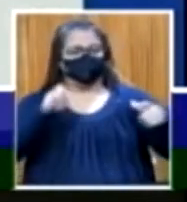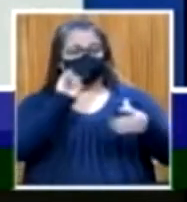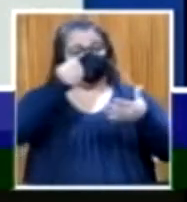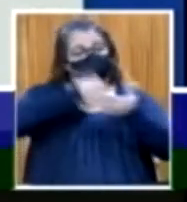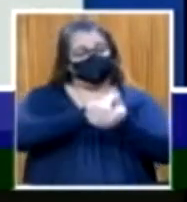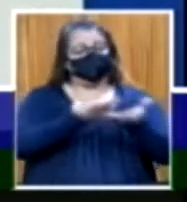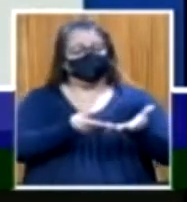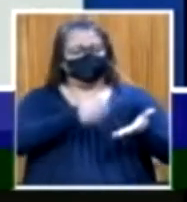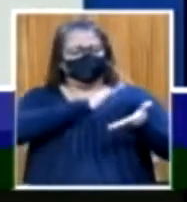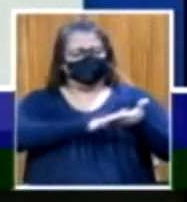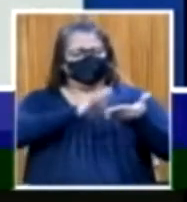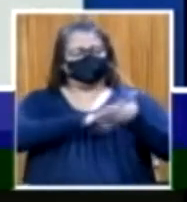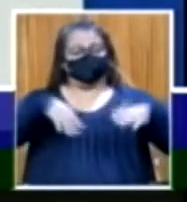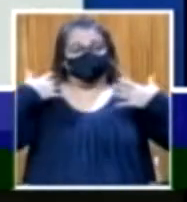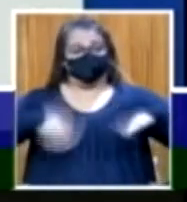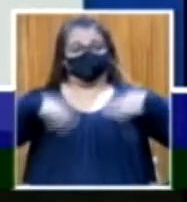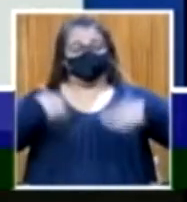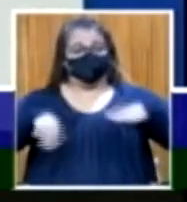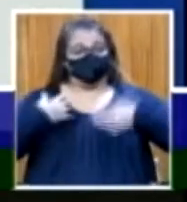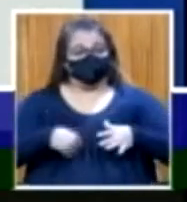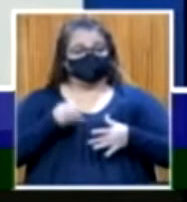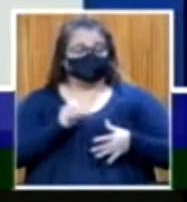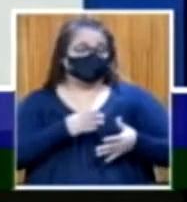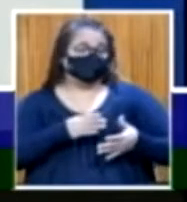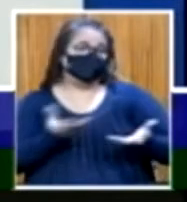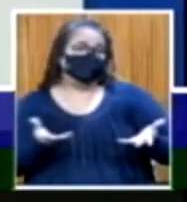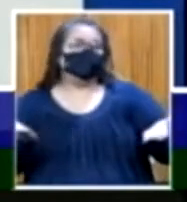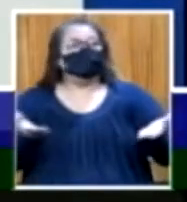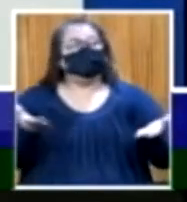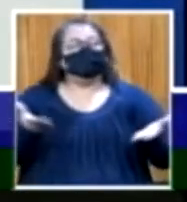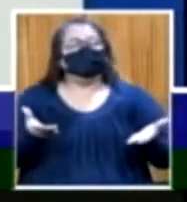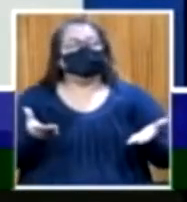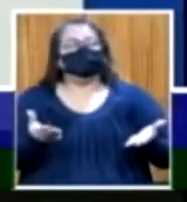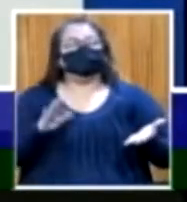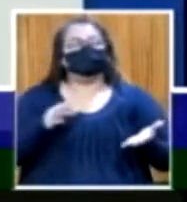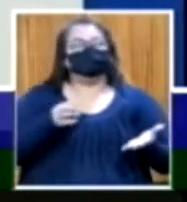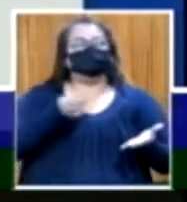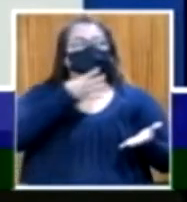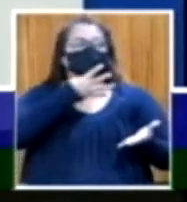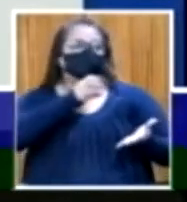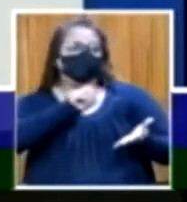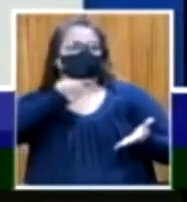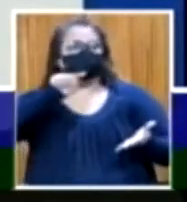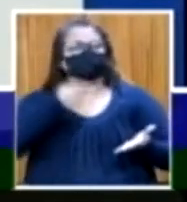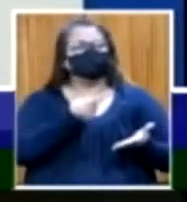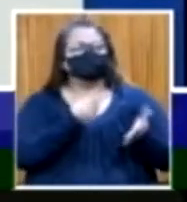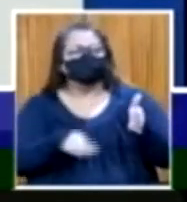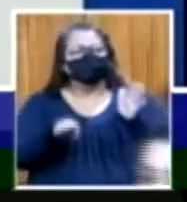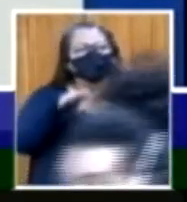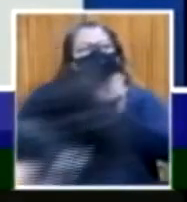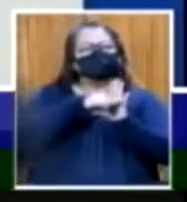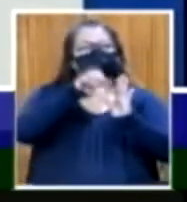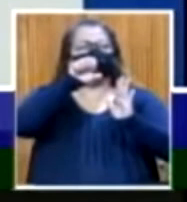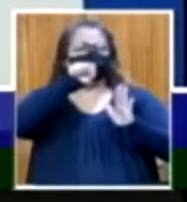tributação de quem está acima, quem está na faixa hoje, em torno de 40 mil a até